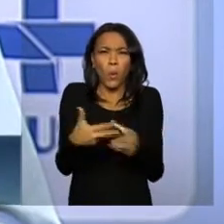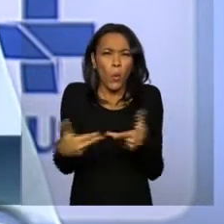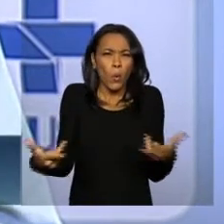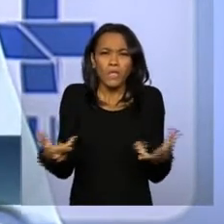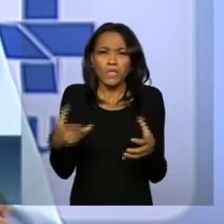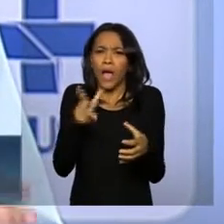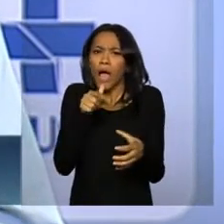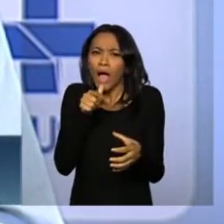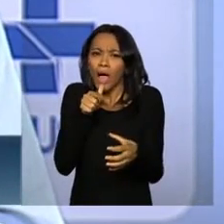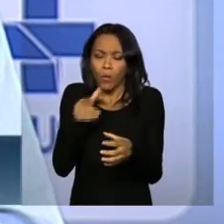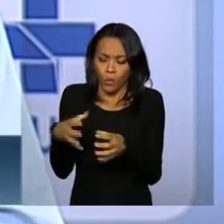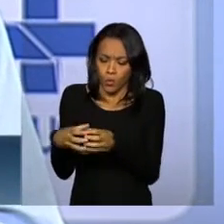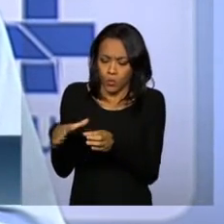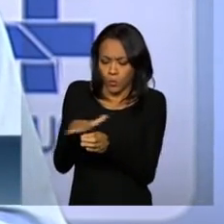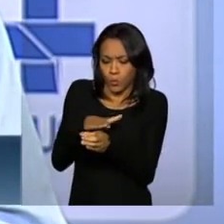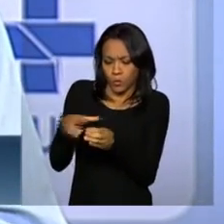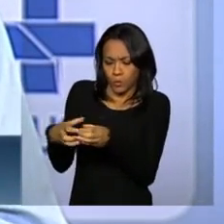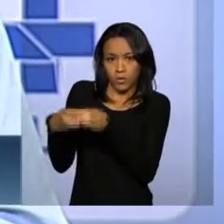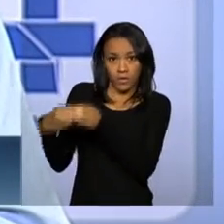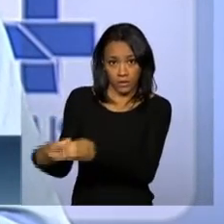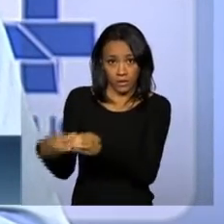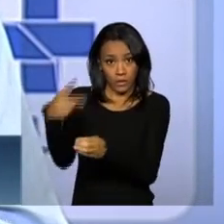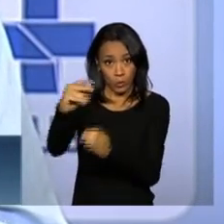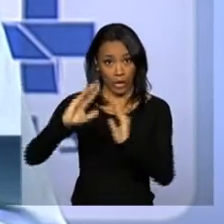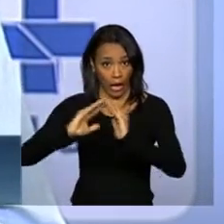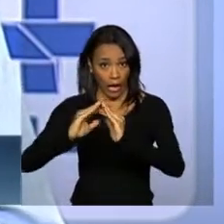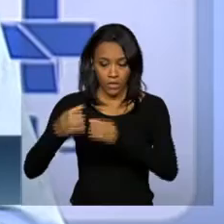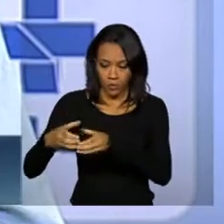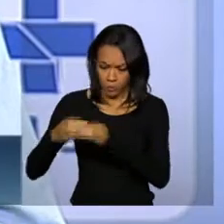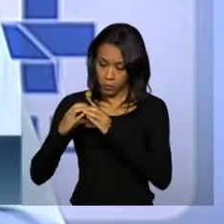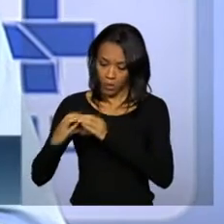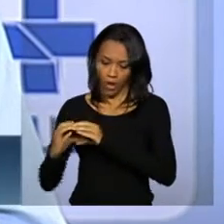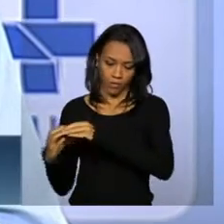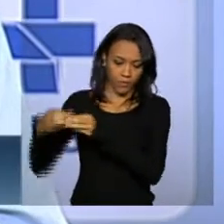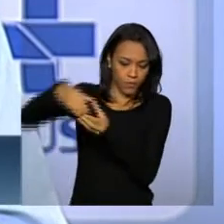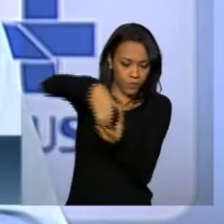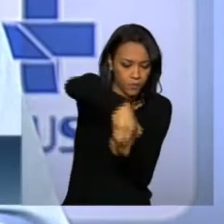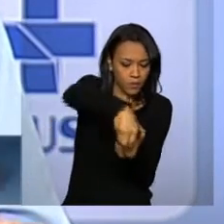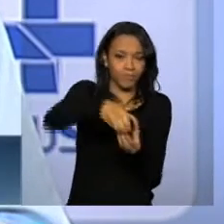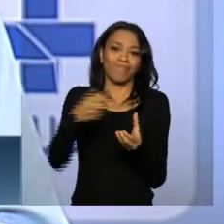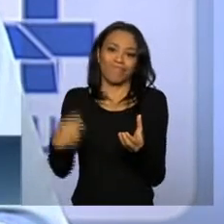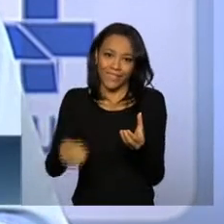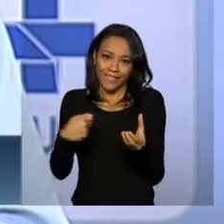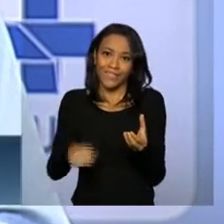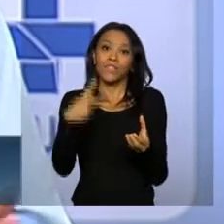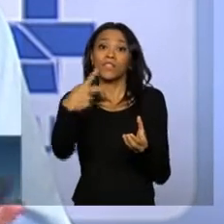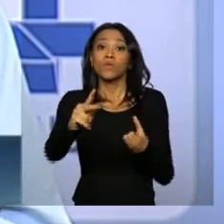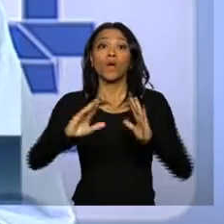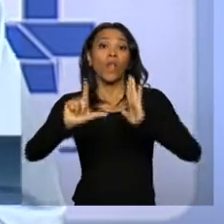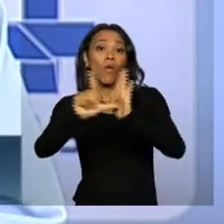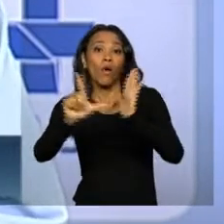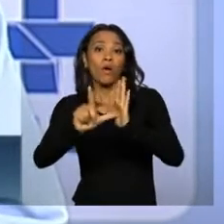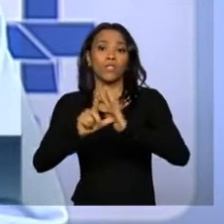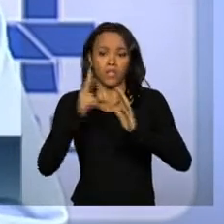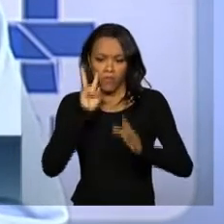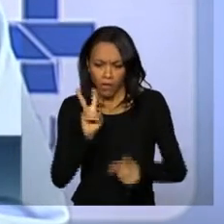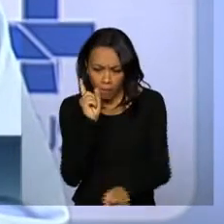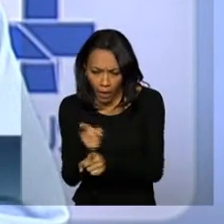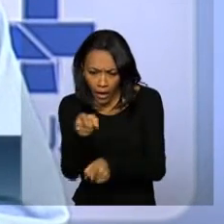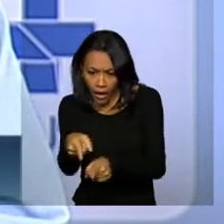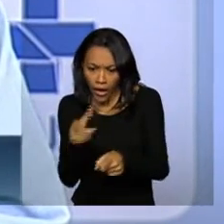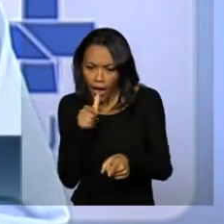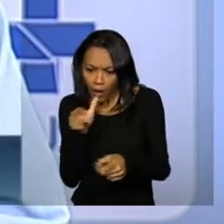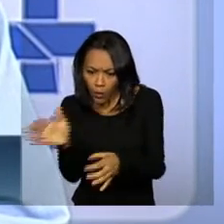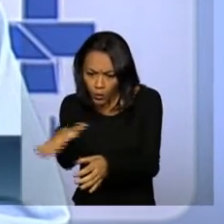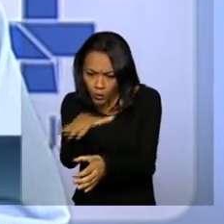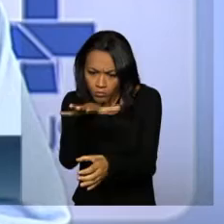conter água da sua moradia, dos estabelecimentos comerciais, terrenos, áreas públicas,